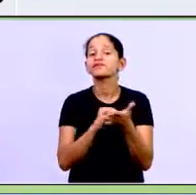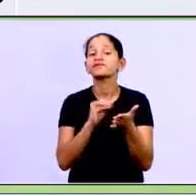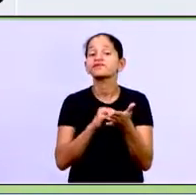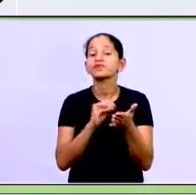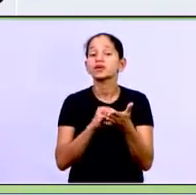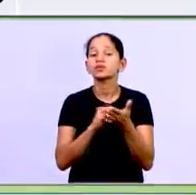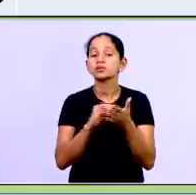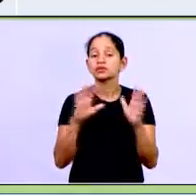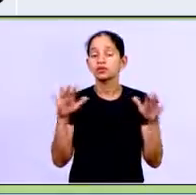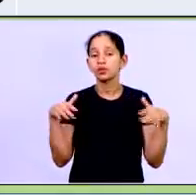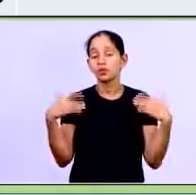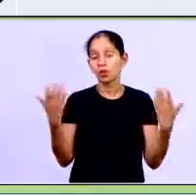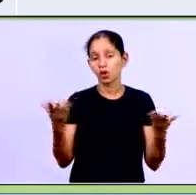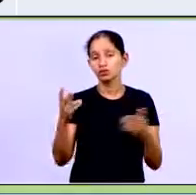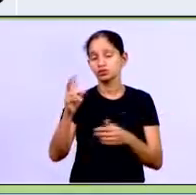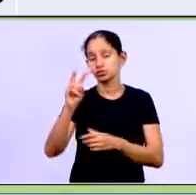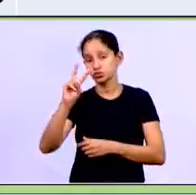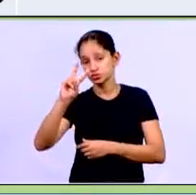devendo